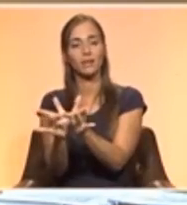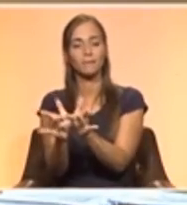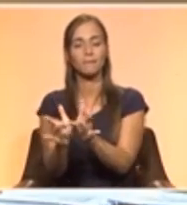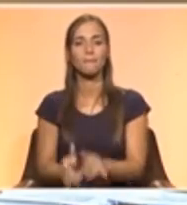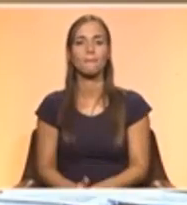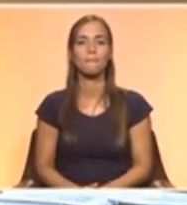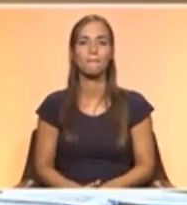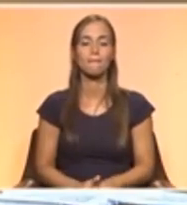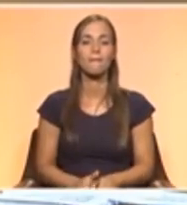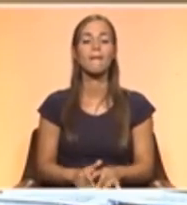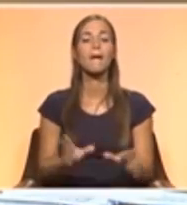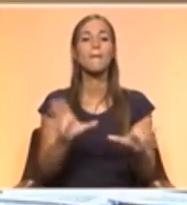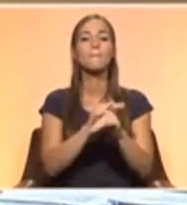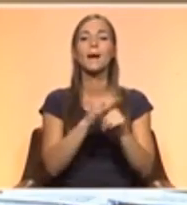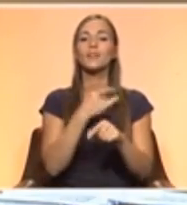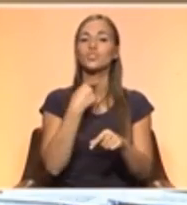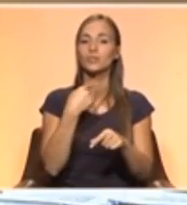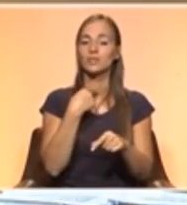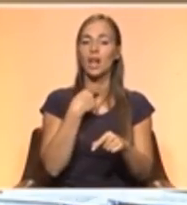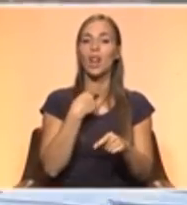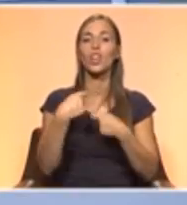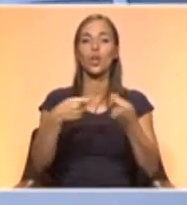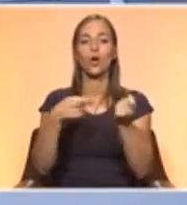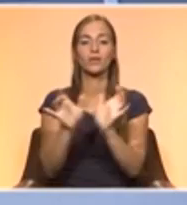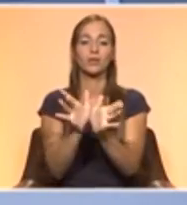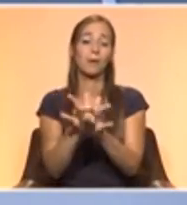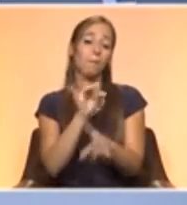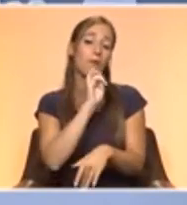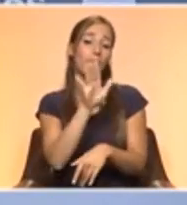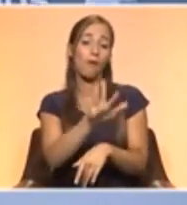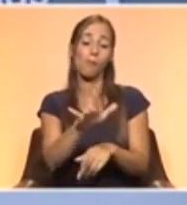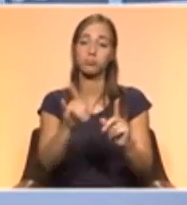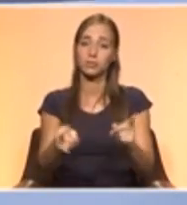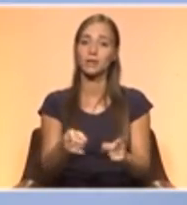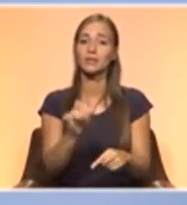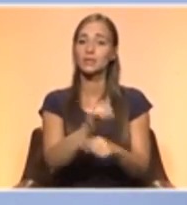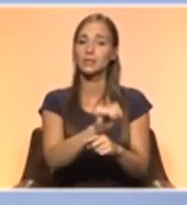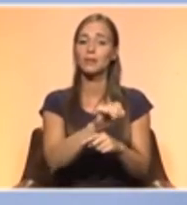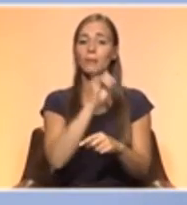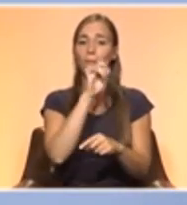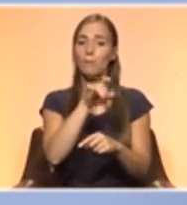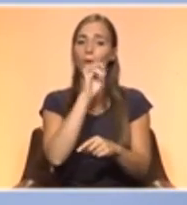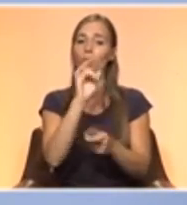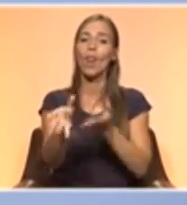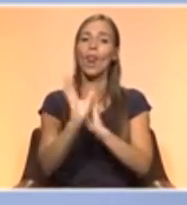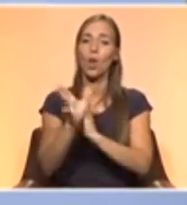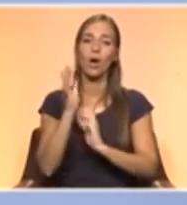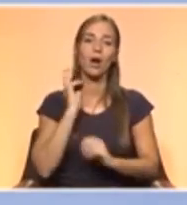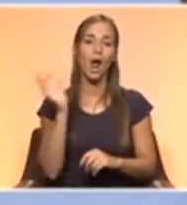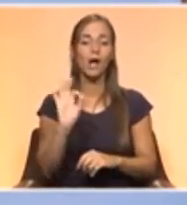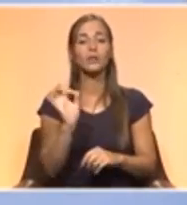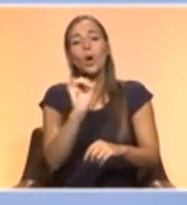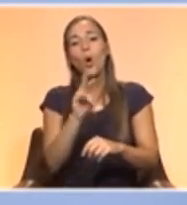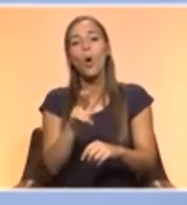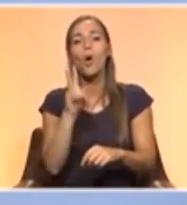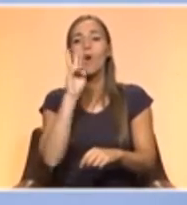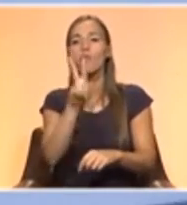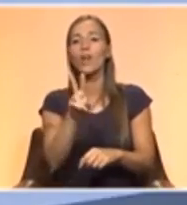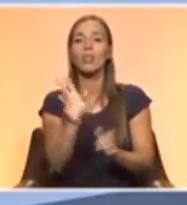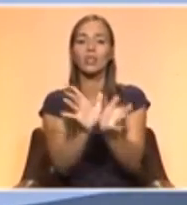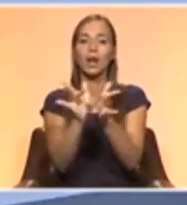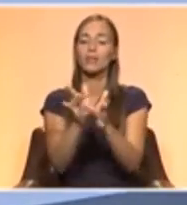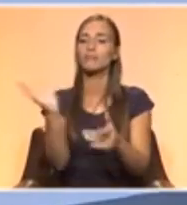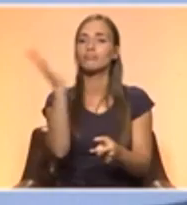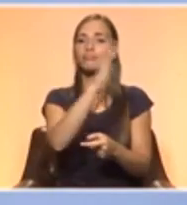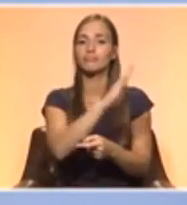na internet pode ser uma forma de começar a conhecer melhor estas matérias ex portanto a pessoa pode fazer download totalmente gratuito ou ver online no formato fiável vai este